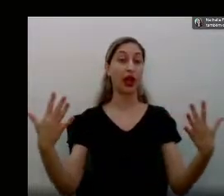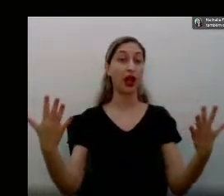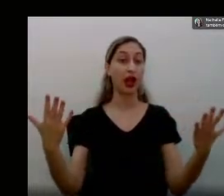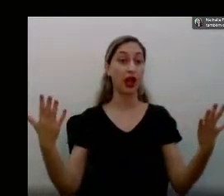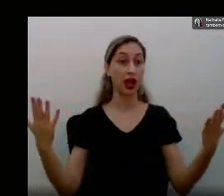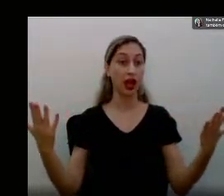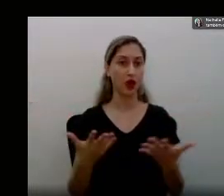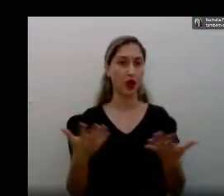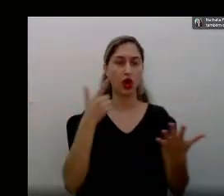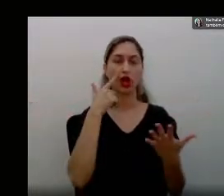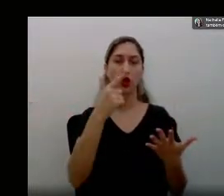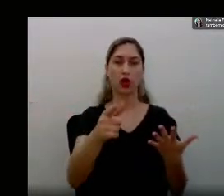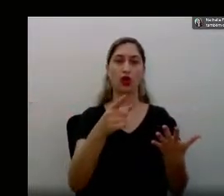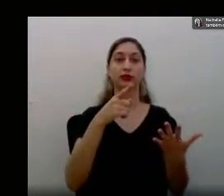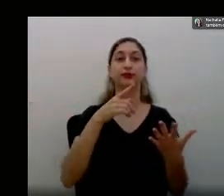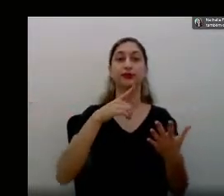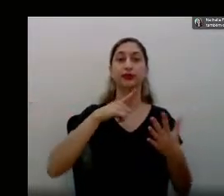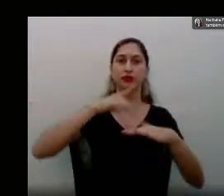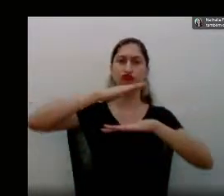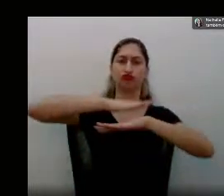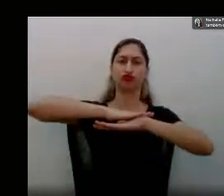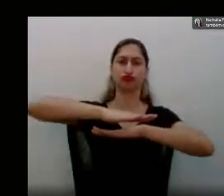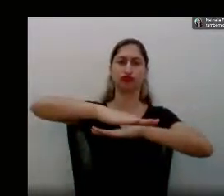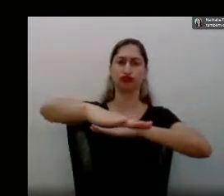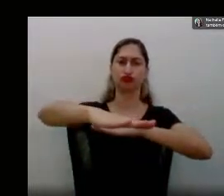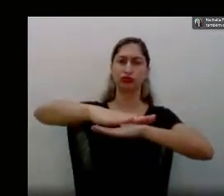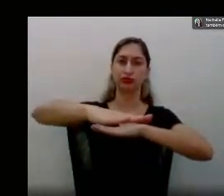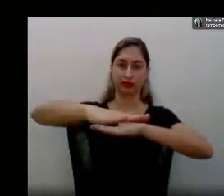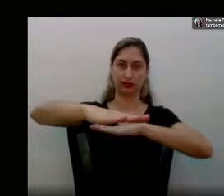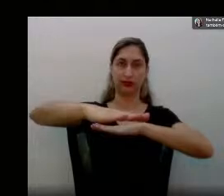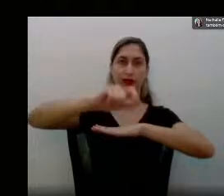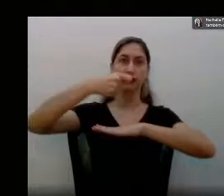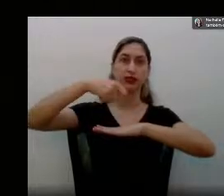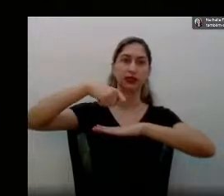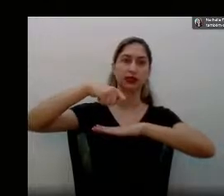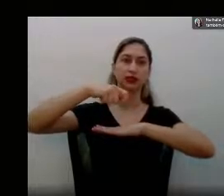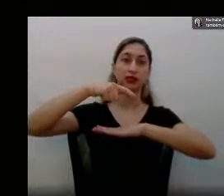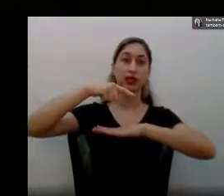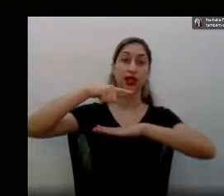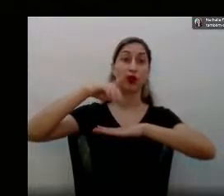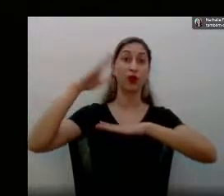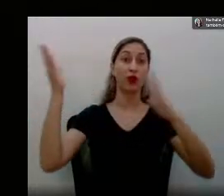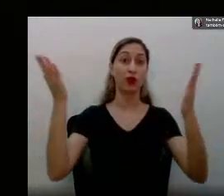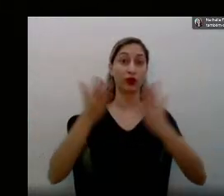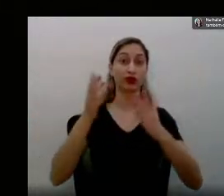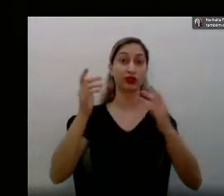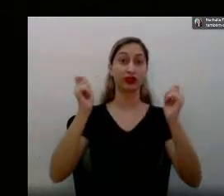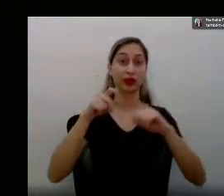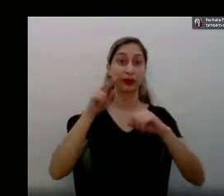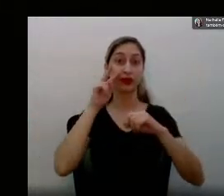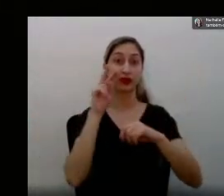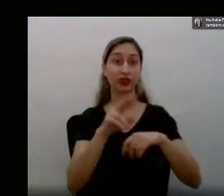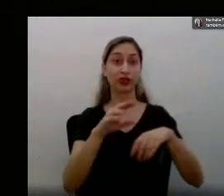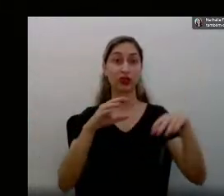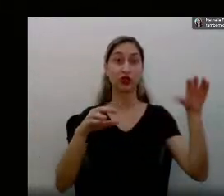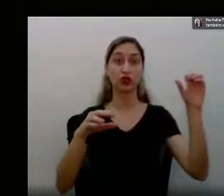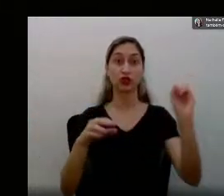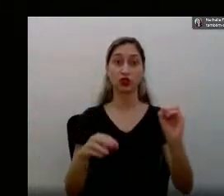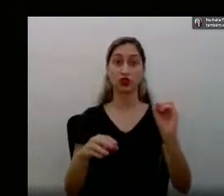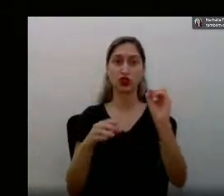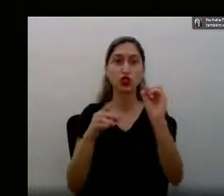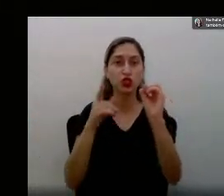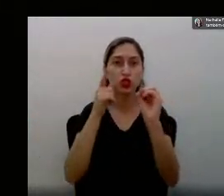sem muita ar E você tá bem próximo a gente tem que olha Júpiter Saturno e Mercúrio vai